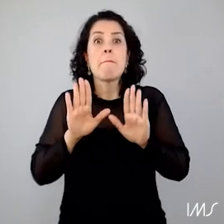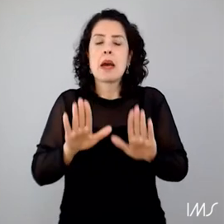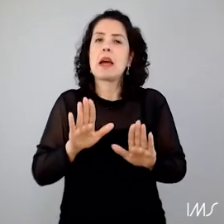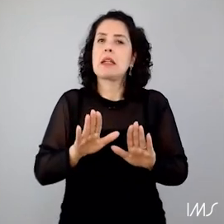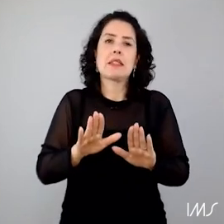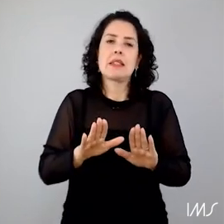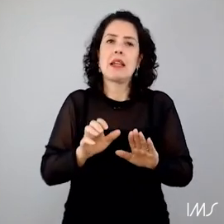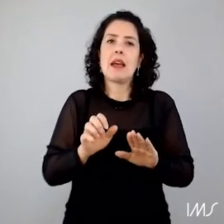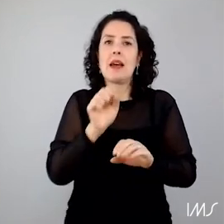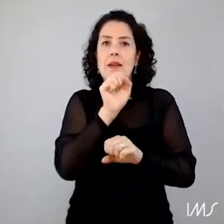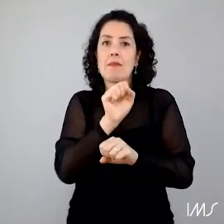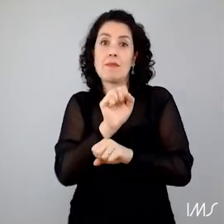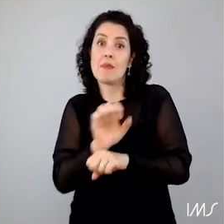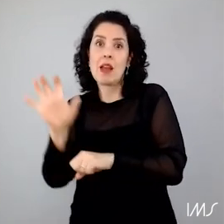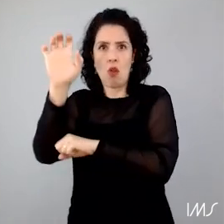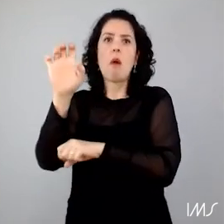paternalista com países